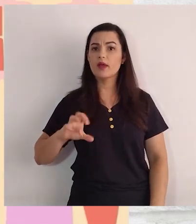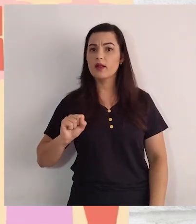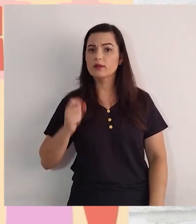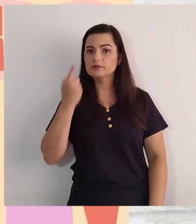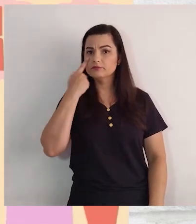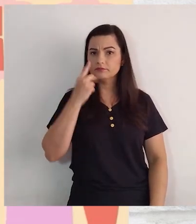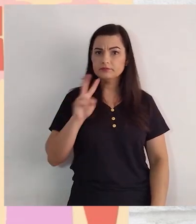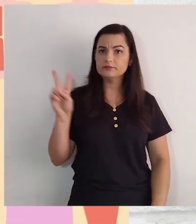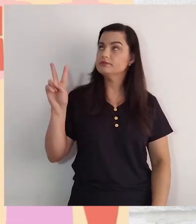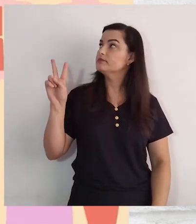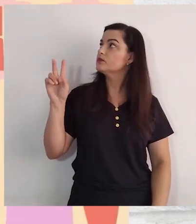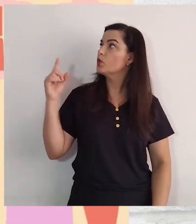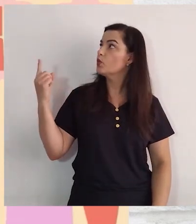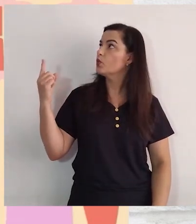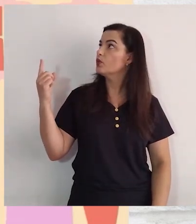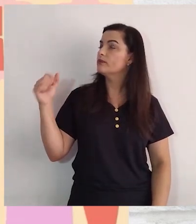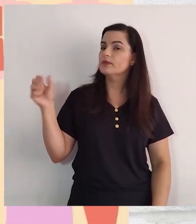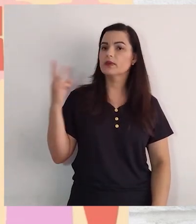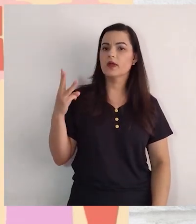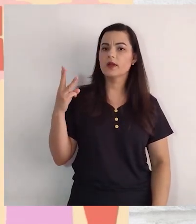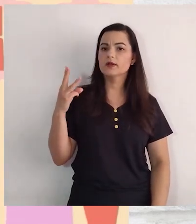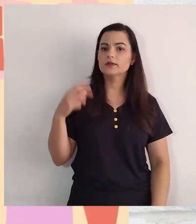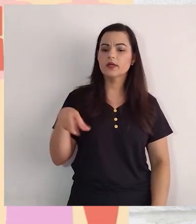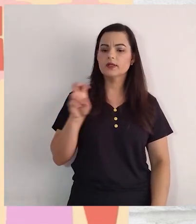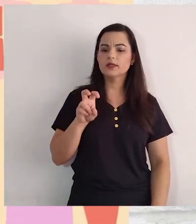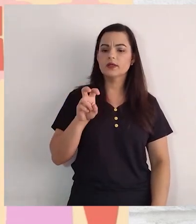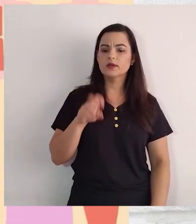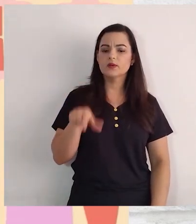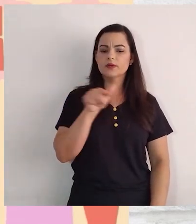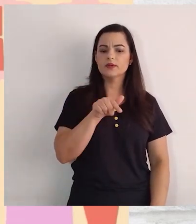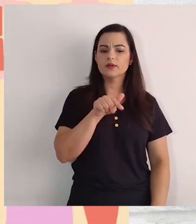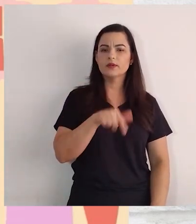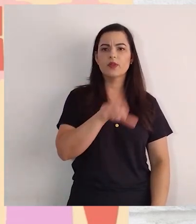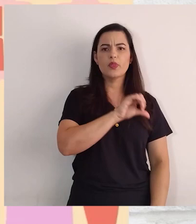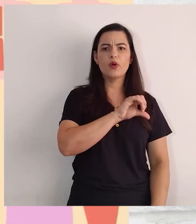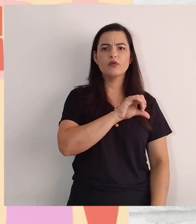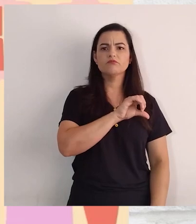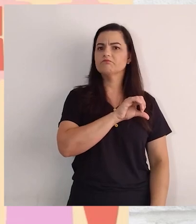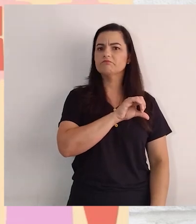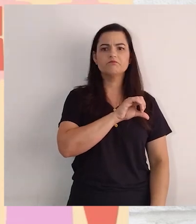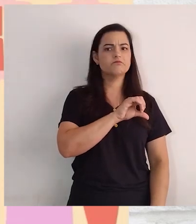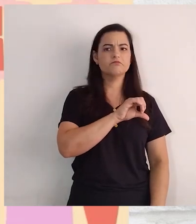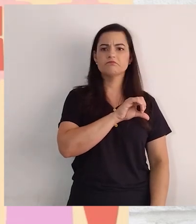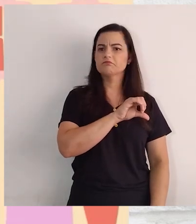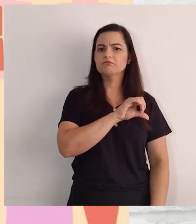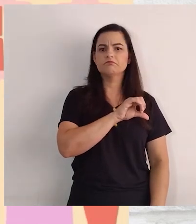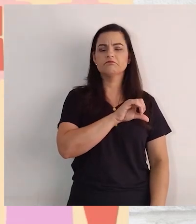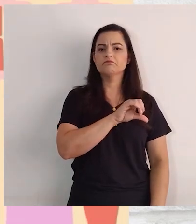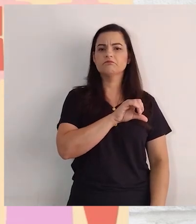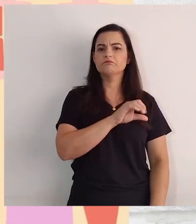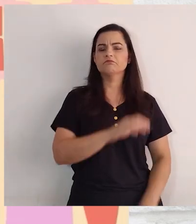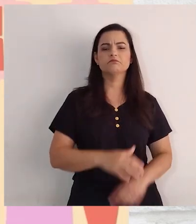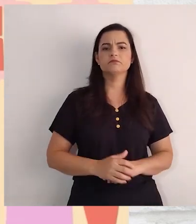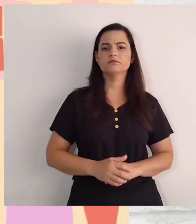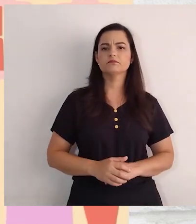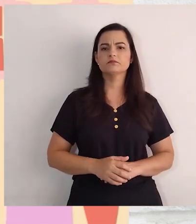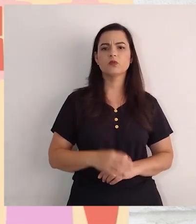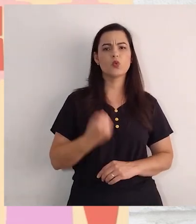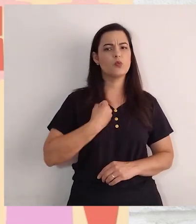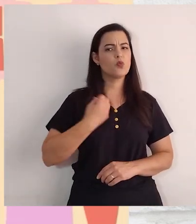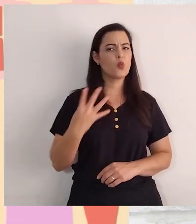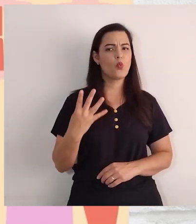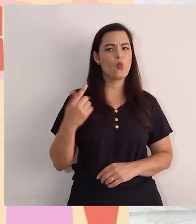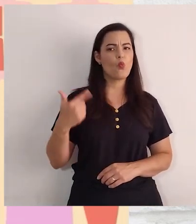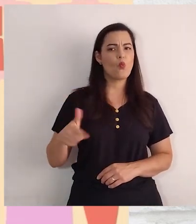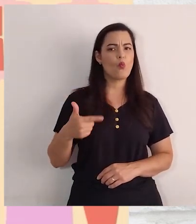Vamos conferir. 1, 3, 5, 7, 9. Não vejo nenhum número 4.